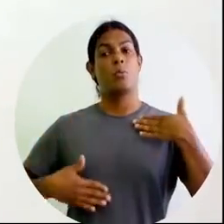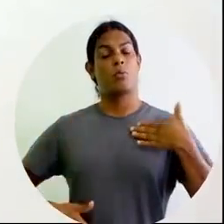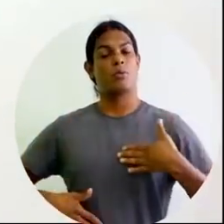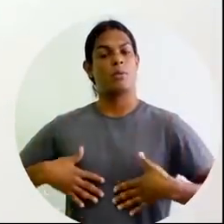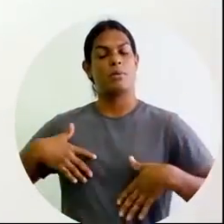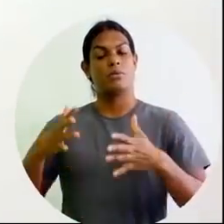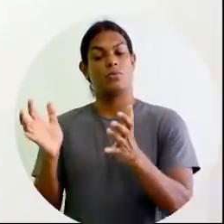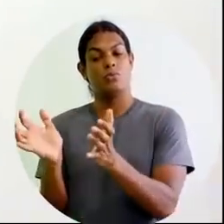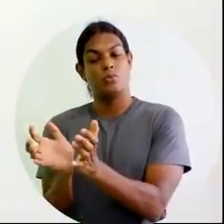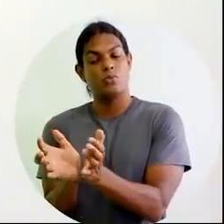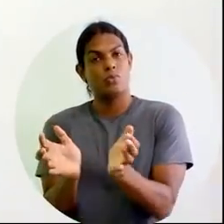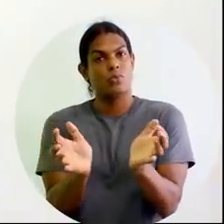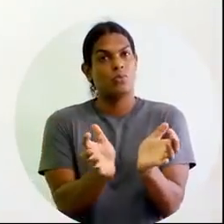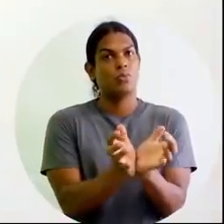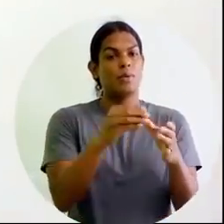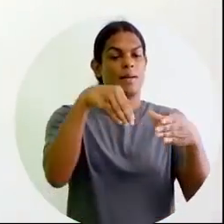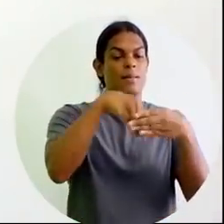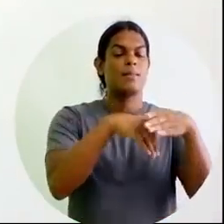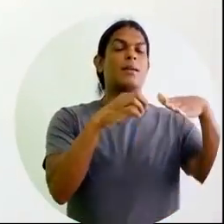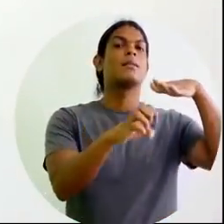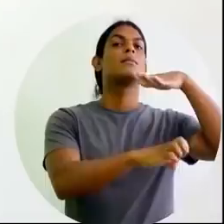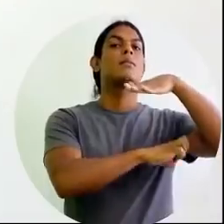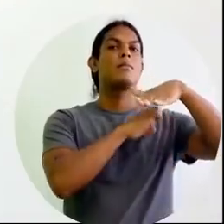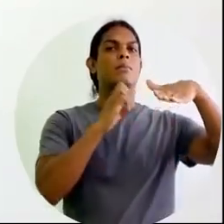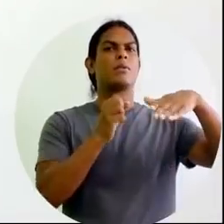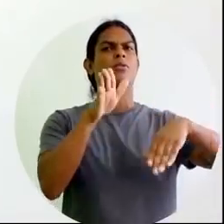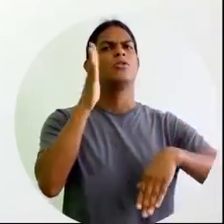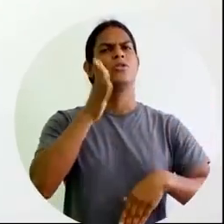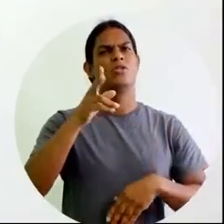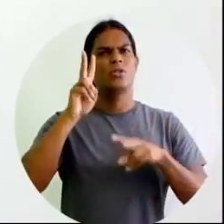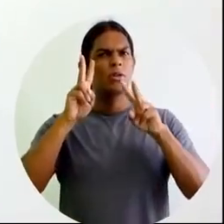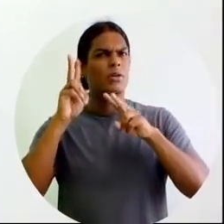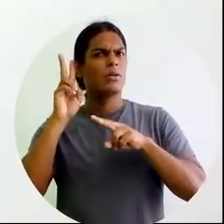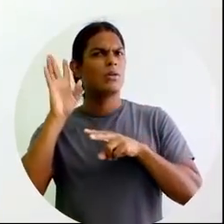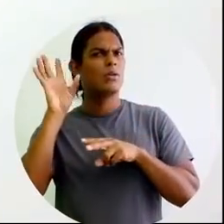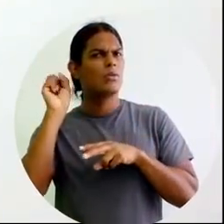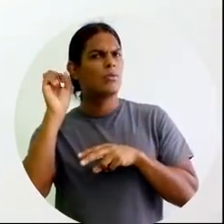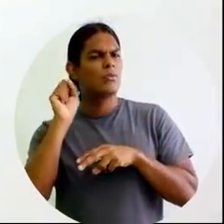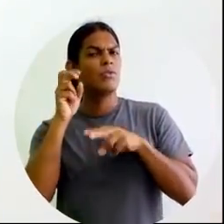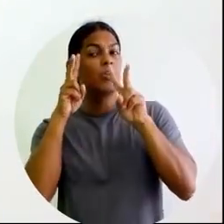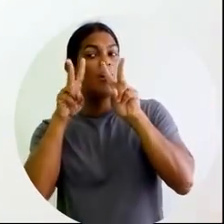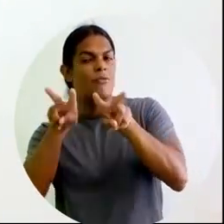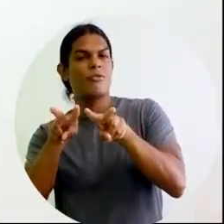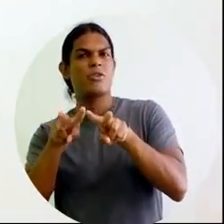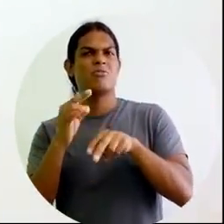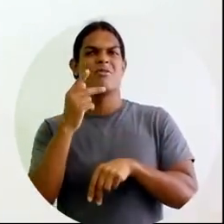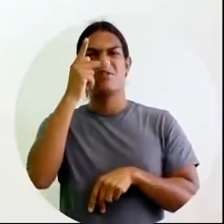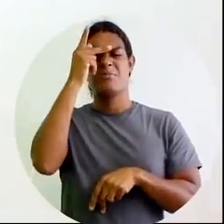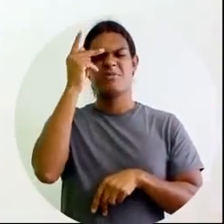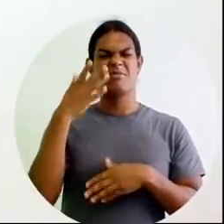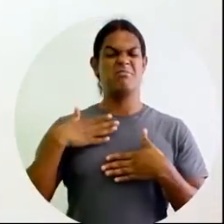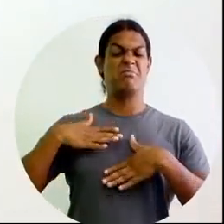comportamento de grupo. Você já ouviu alguém dizer que não gosta de trabalhar em grupo?